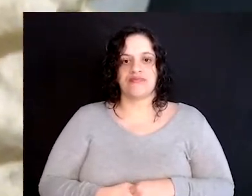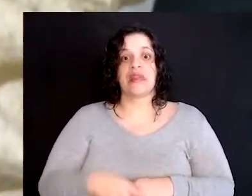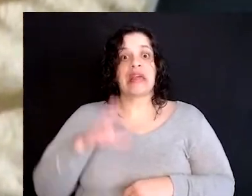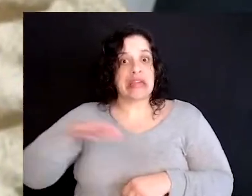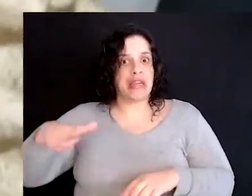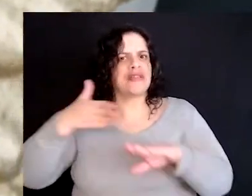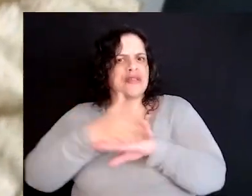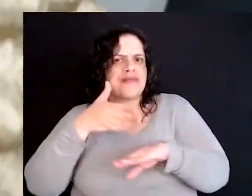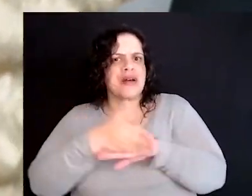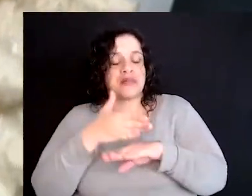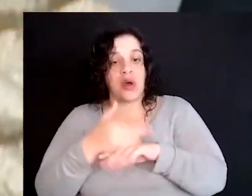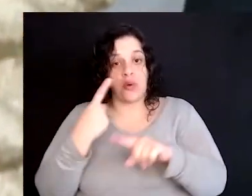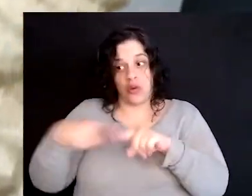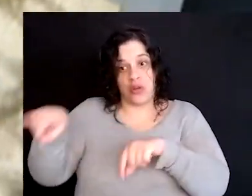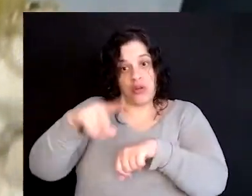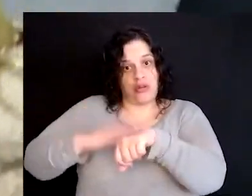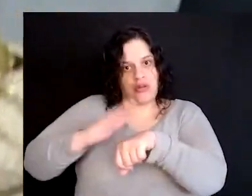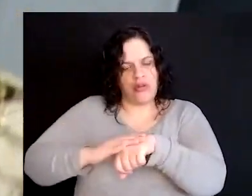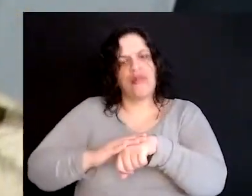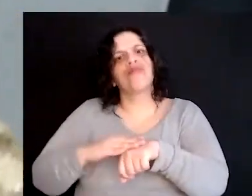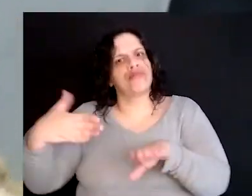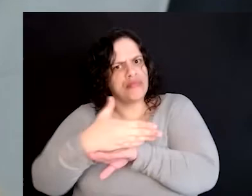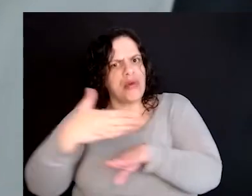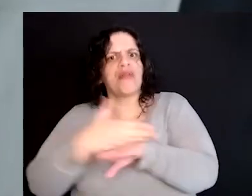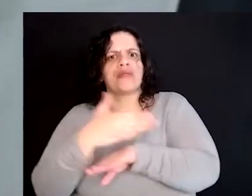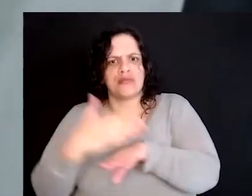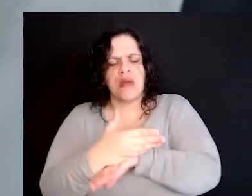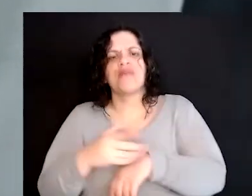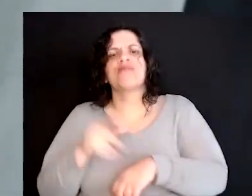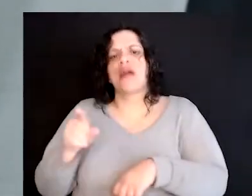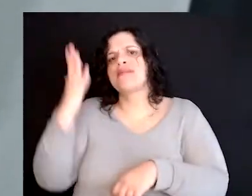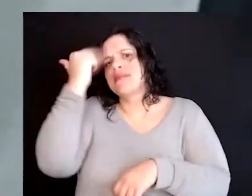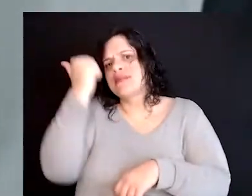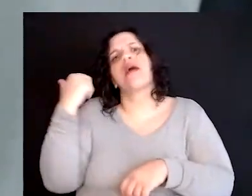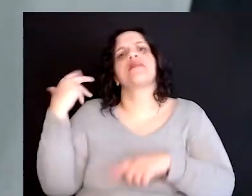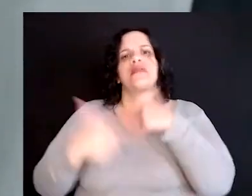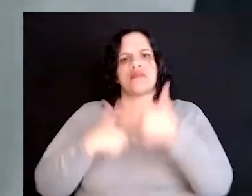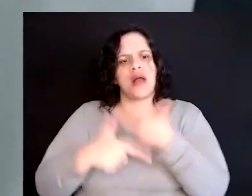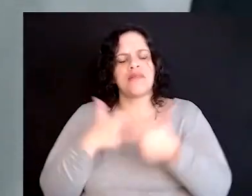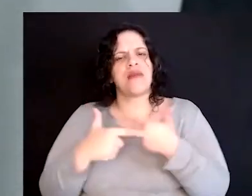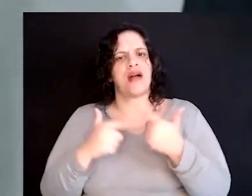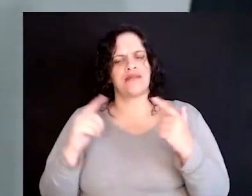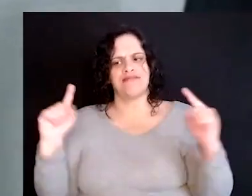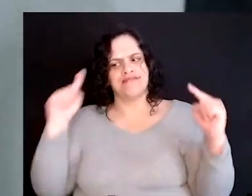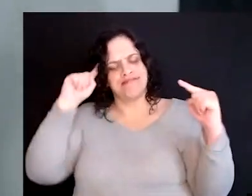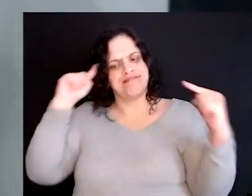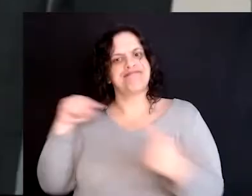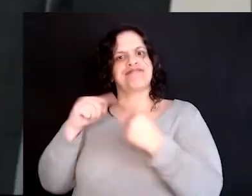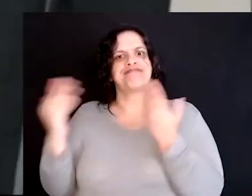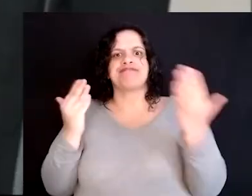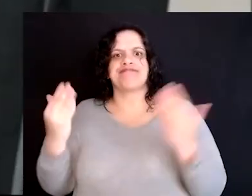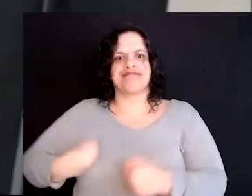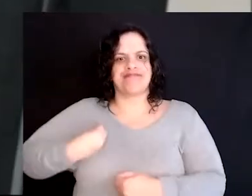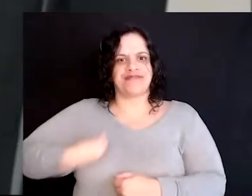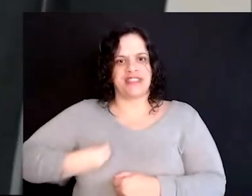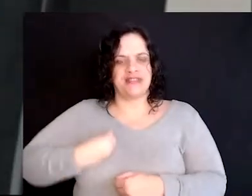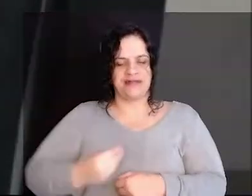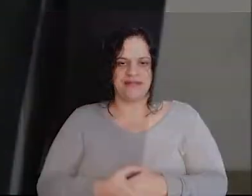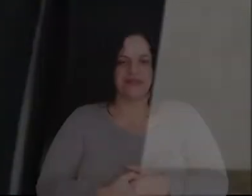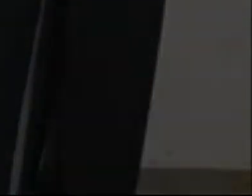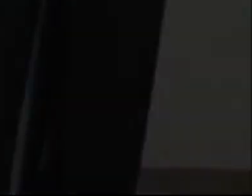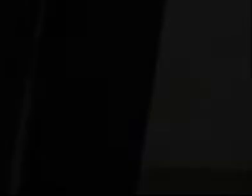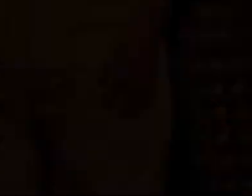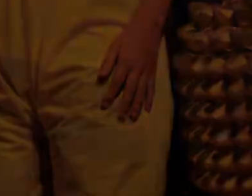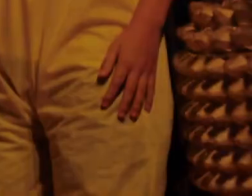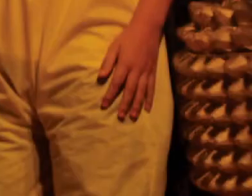Todo o envolvimento das crianças, porque eles mesmos, hoje, eles estão totalmente envolvidos, eles reconhecem o trabalho, eles conseguem fazer analogia com a vida